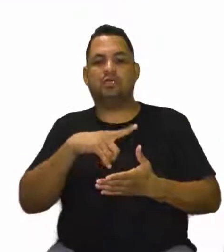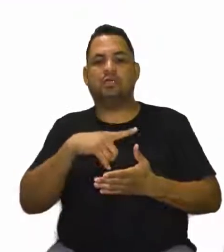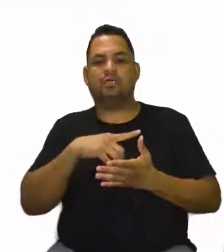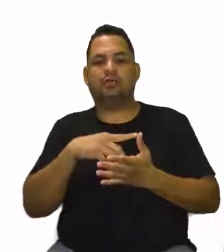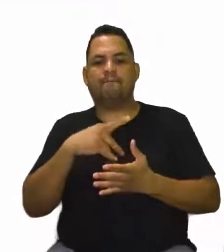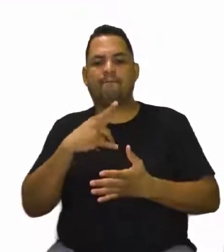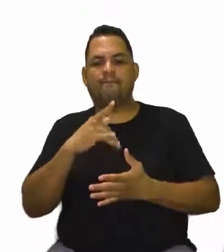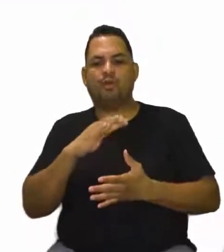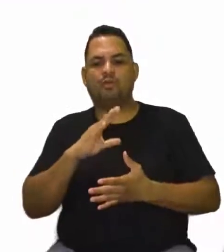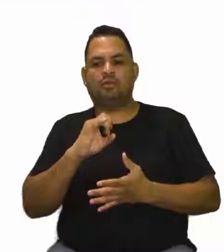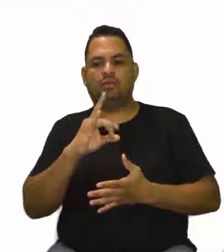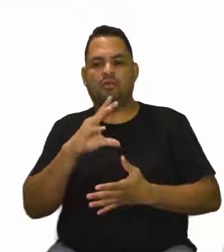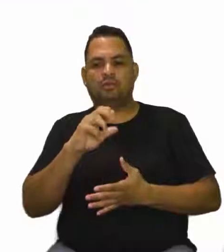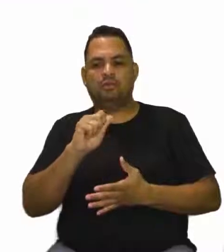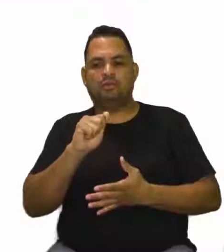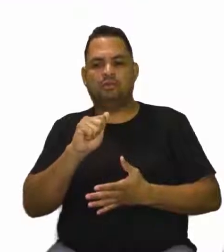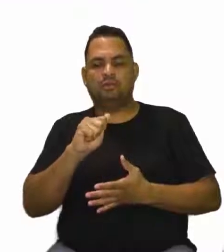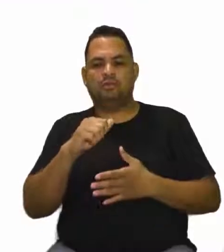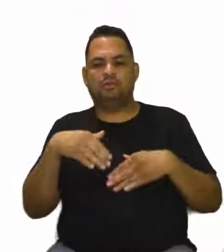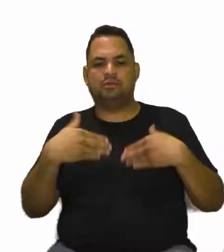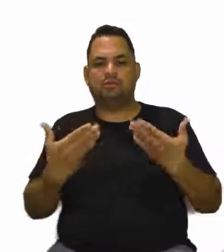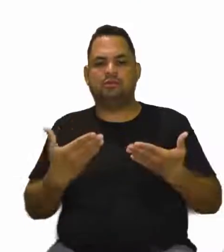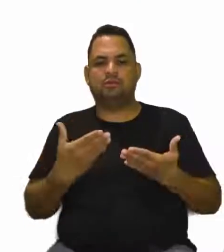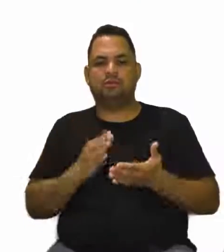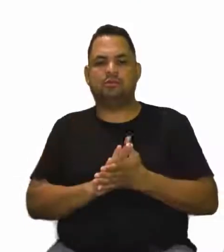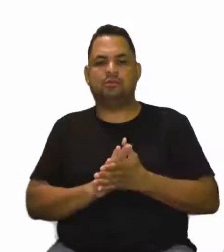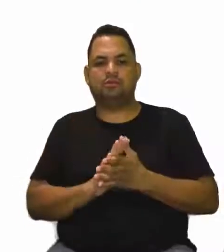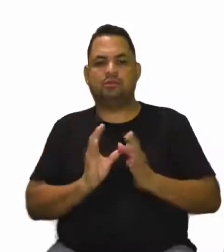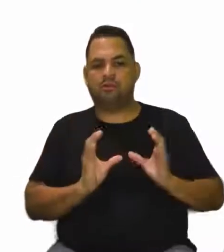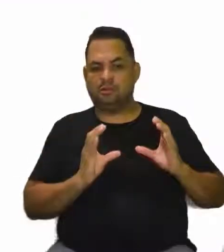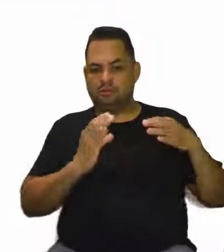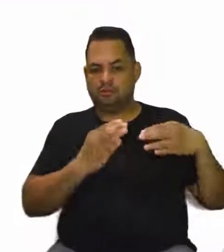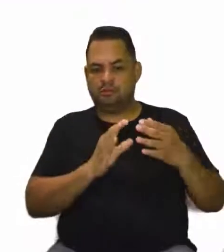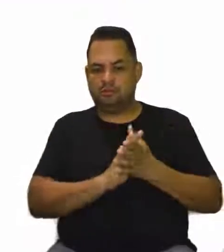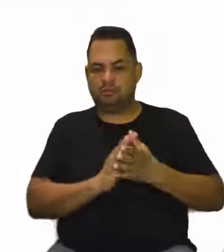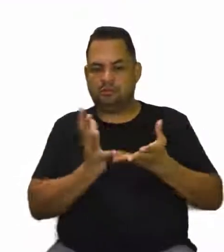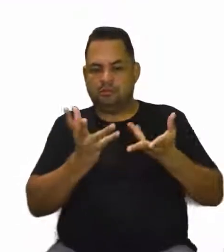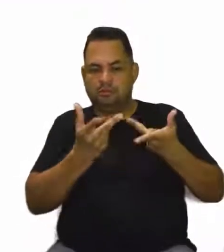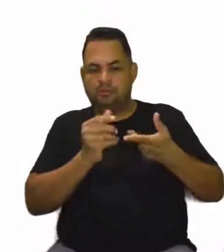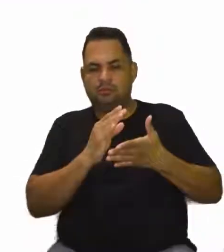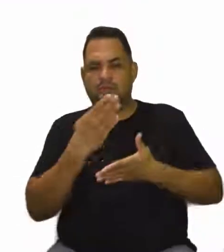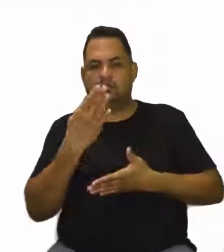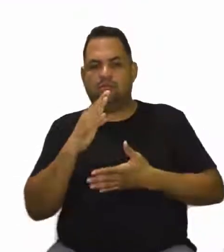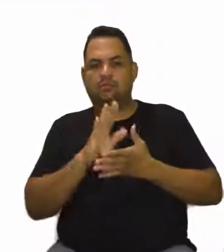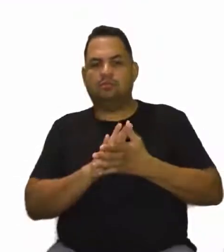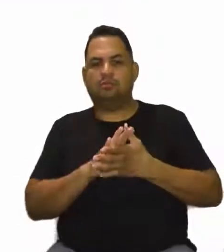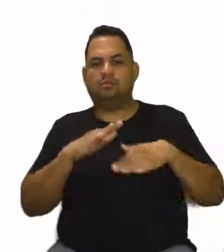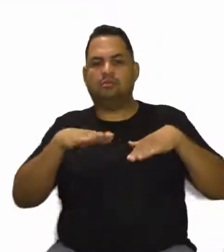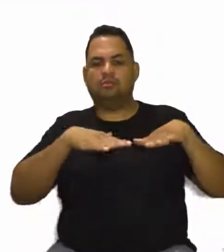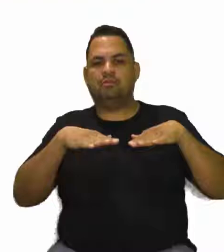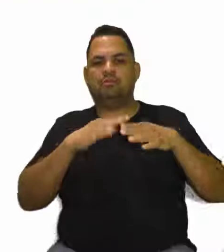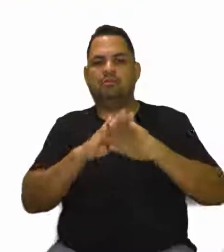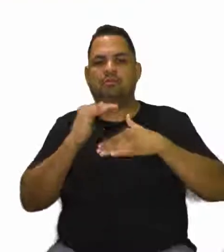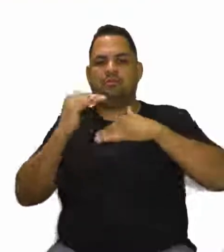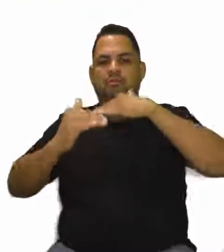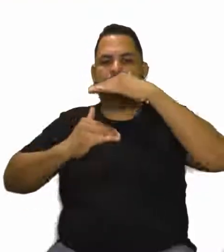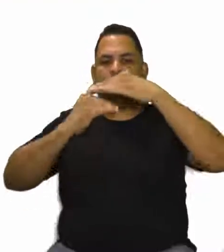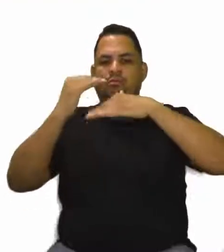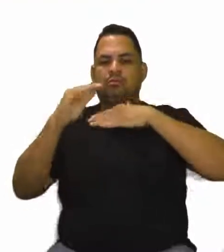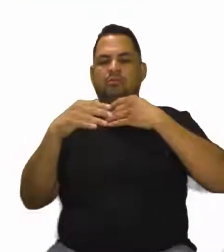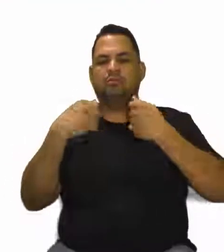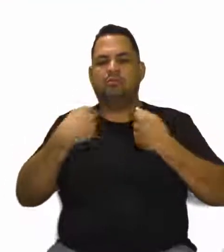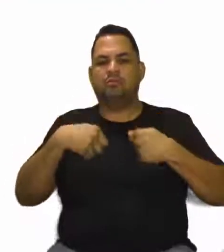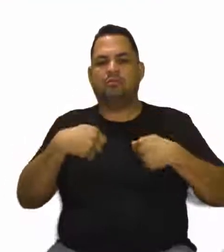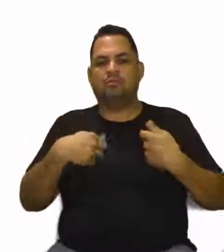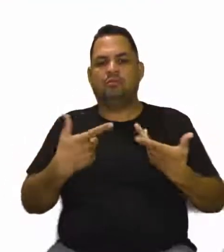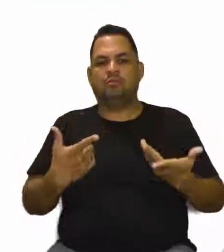ganho? Potência. Então, esse conjunto aí de habilidades biomotoras vão desenvolver o que eu